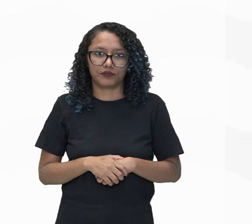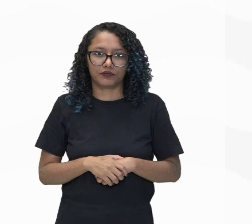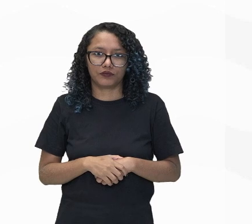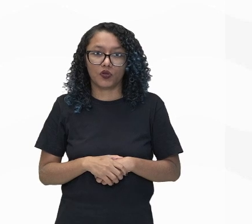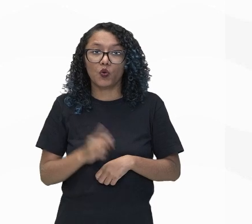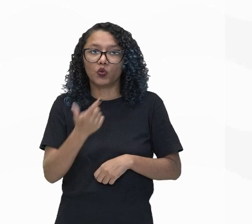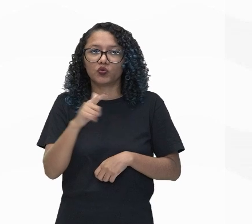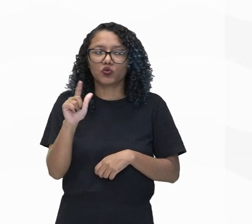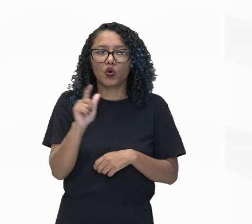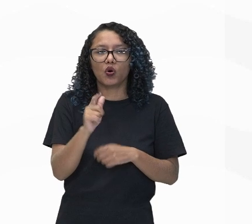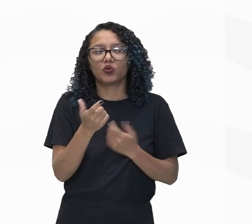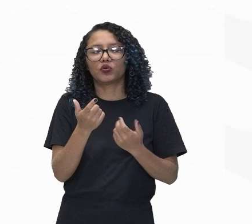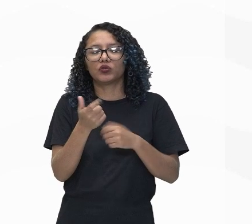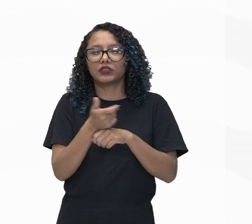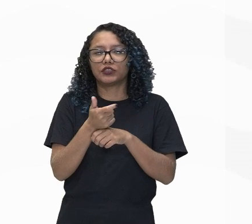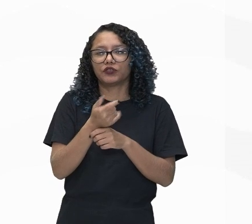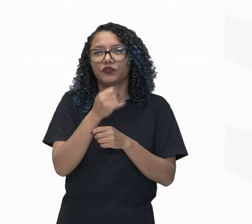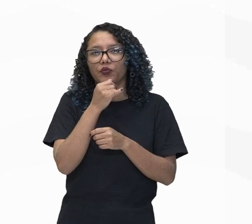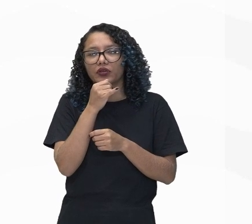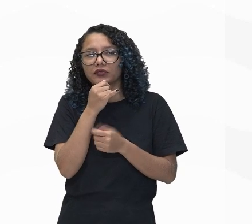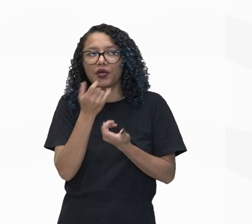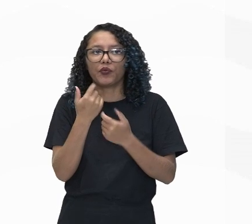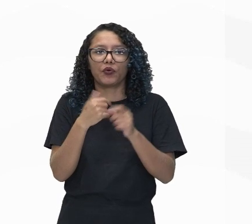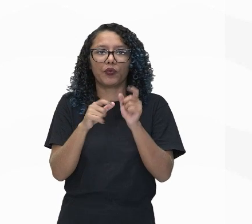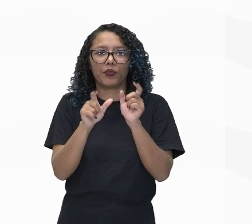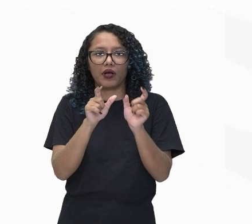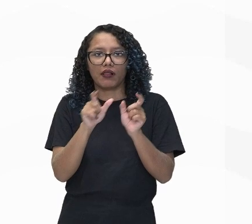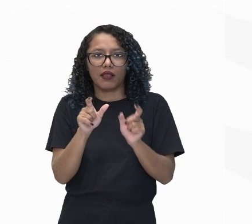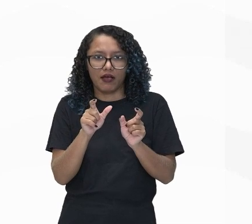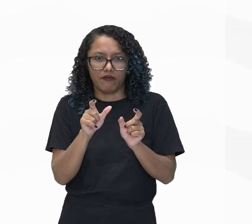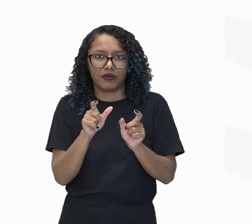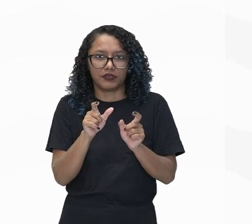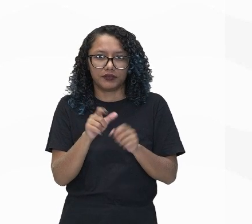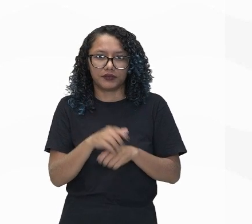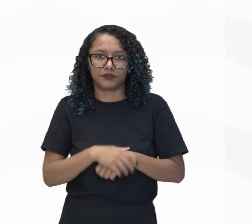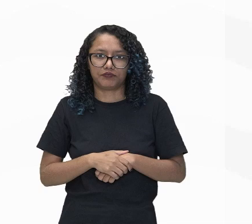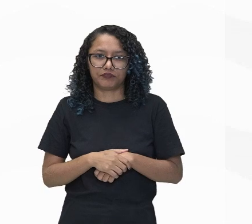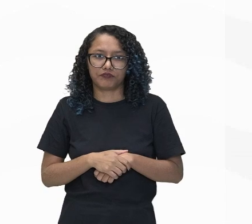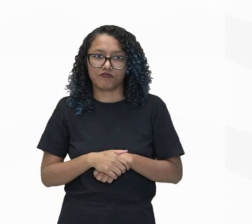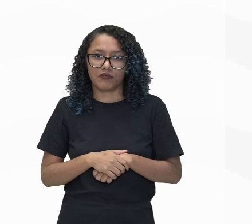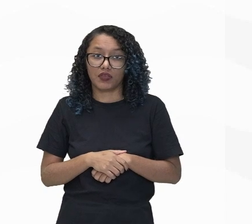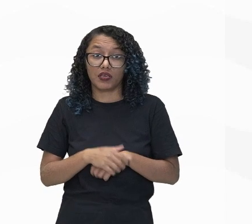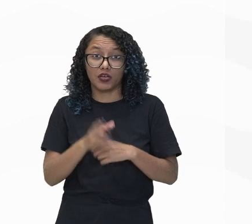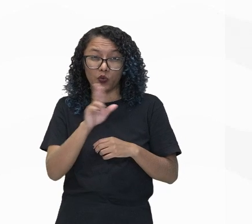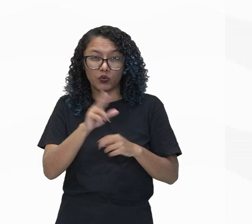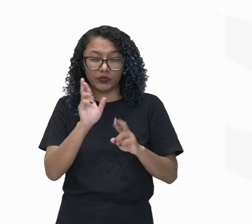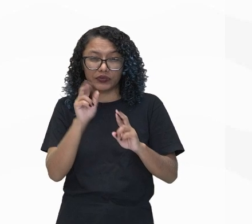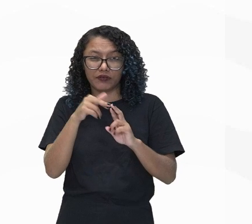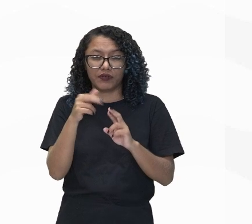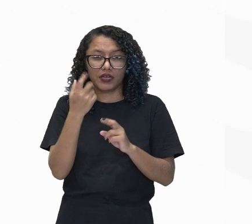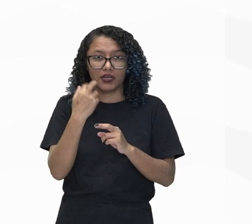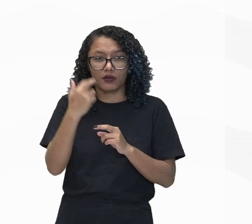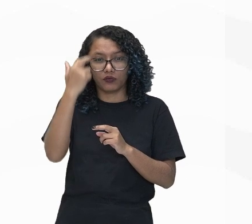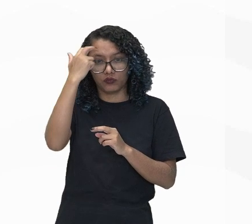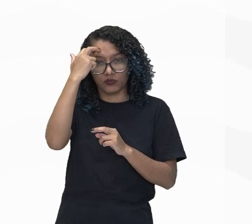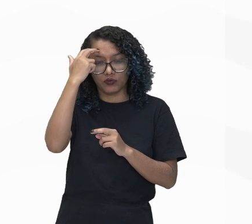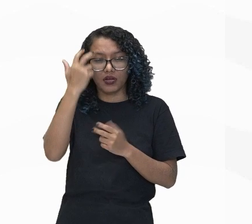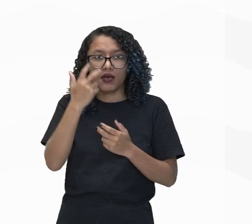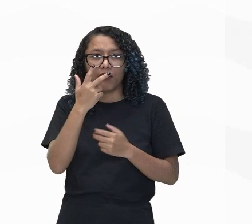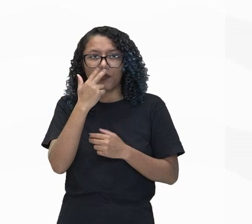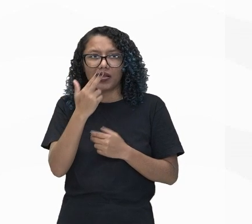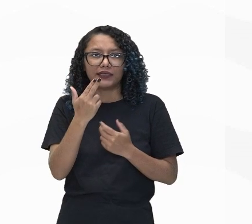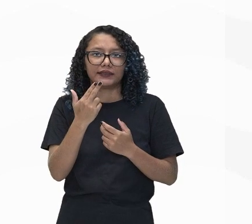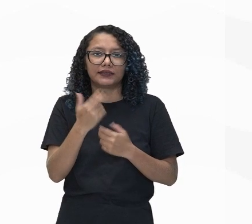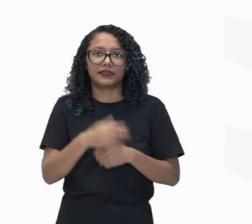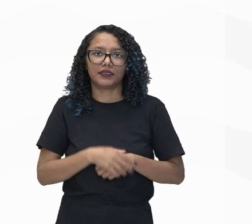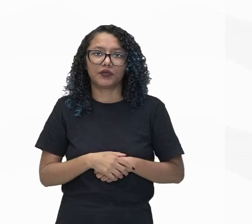pejorativos, né, que nós colocamos, palavras pejorativas que lançamos sobre a cultura, ela empobrece, né,